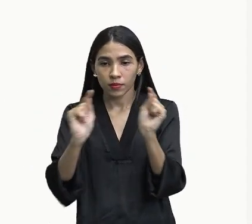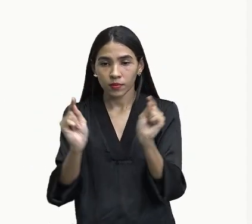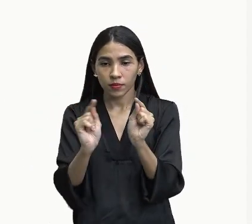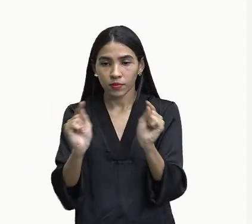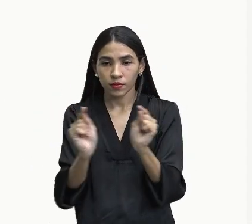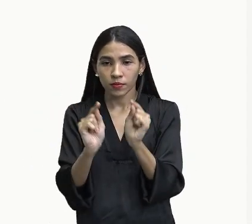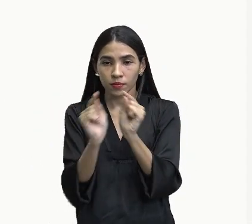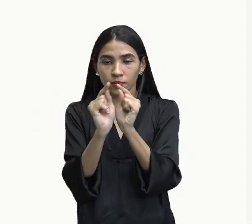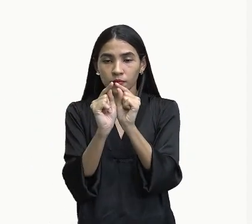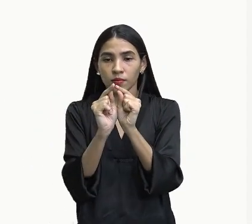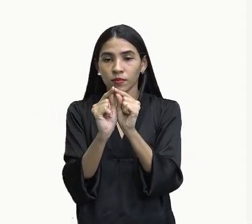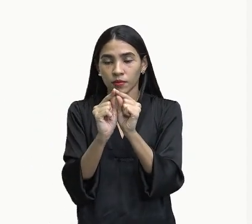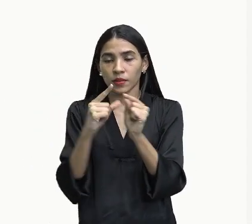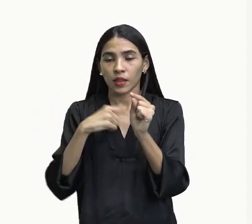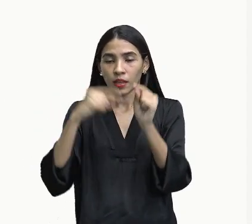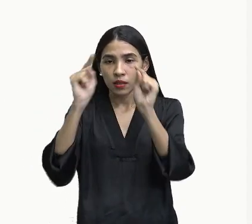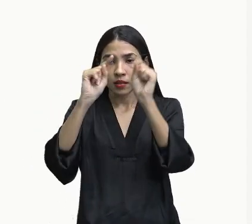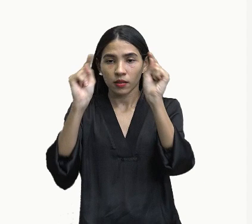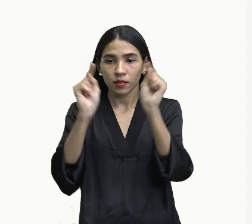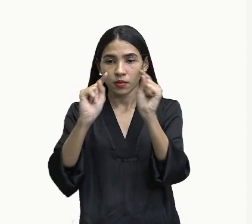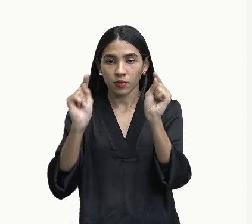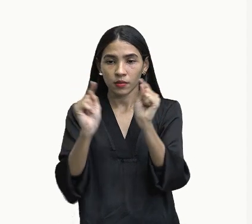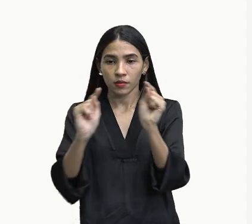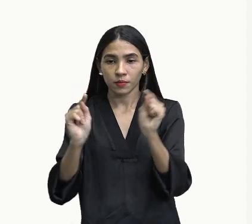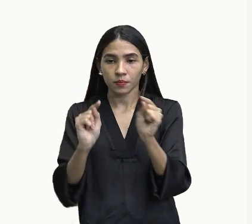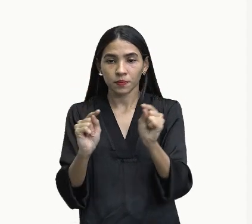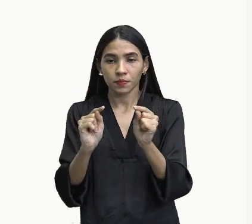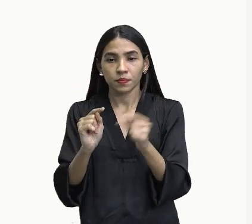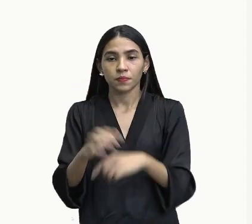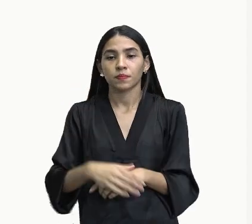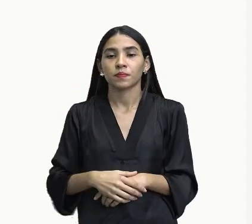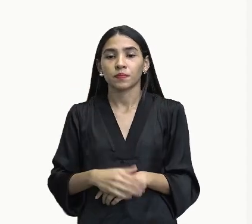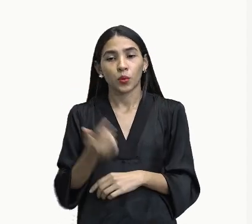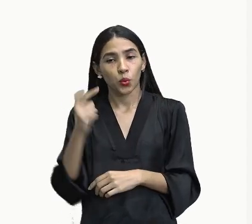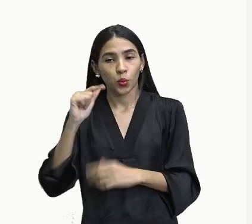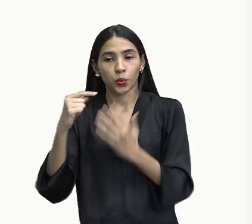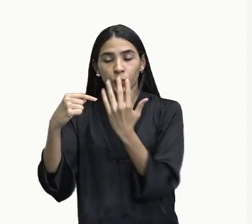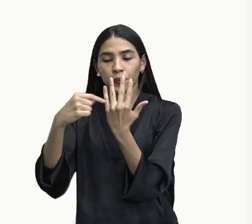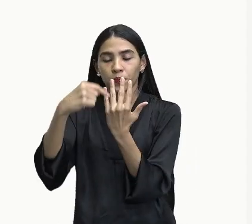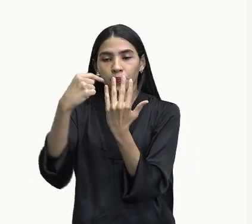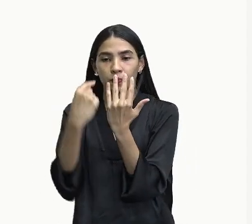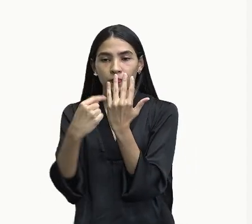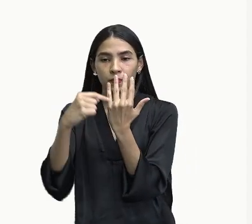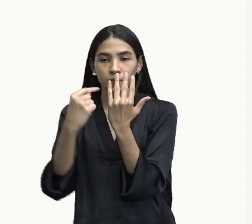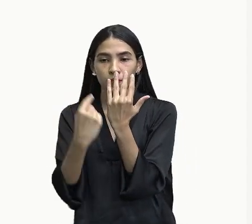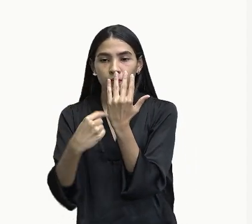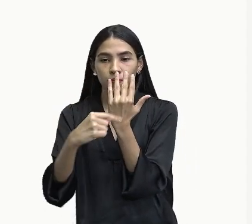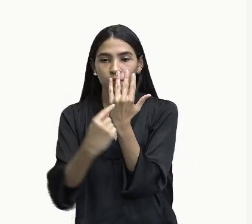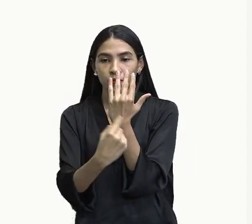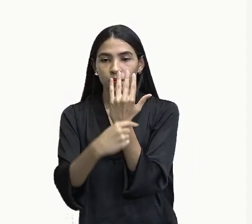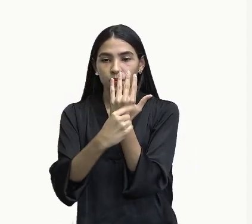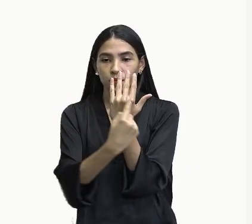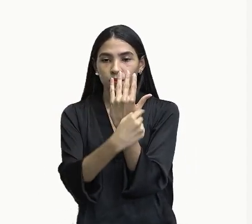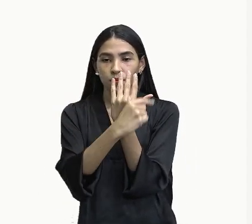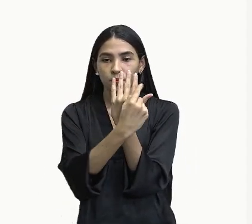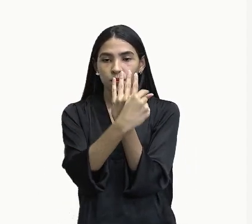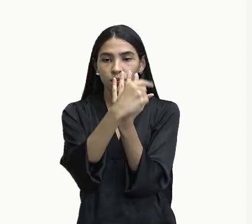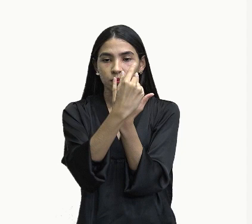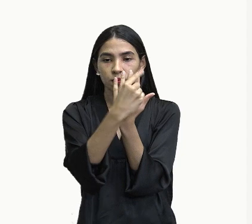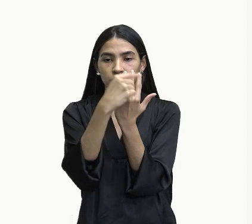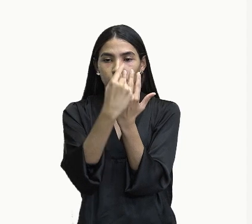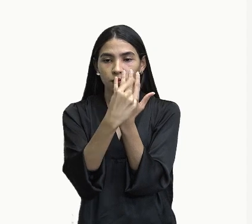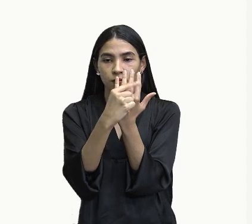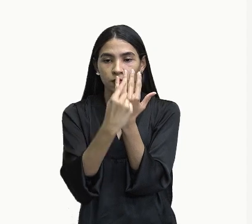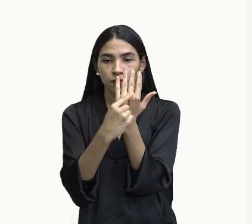ele já tem algumas dobras, né, que são invaginações. E já o leucon vai ter uma estrutura de várias